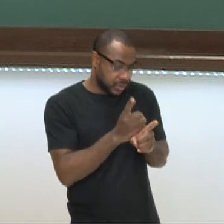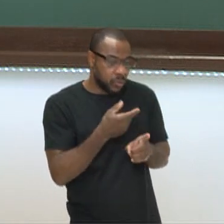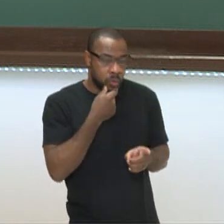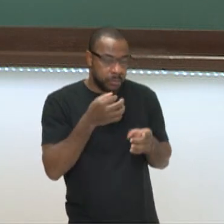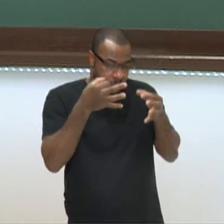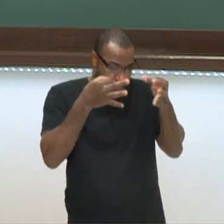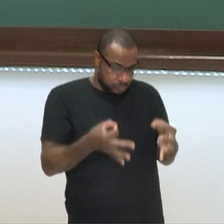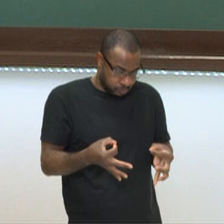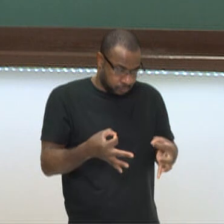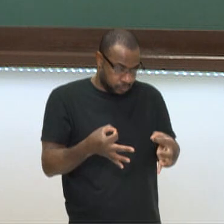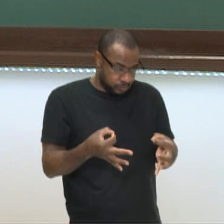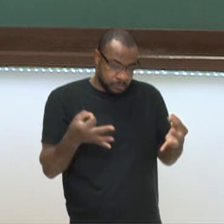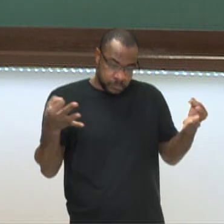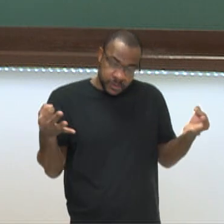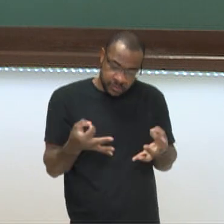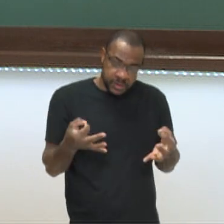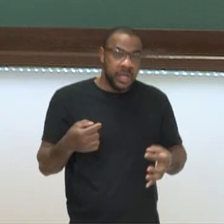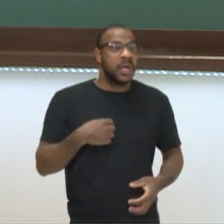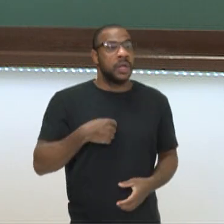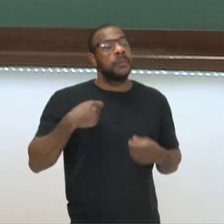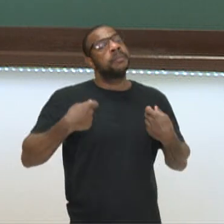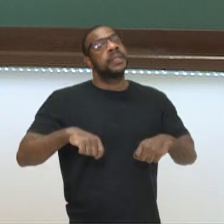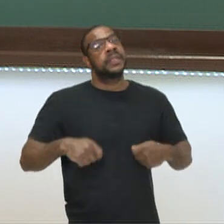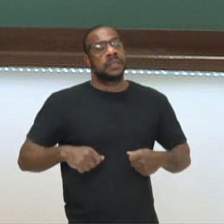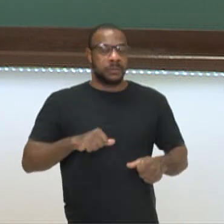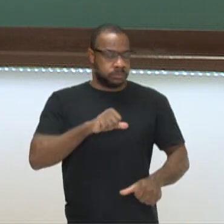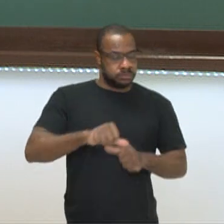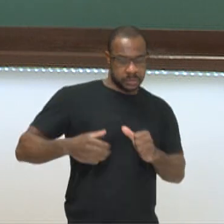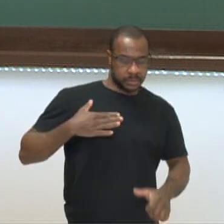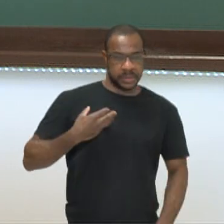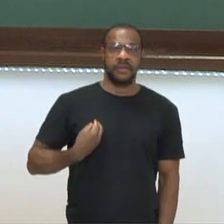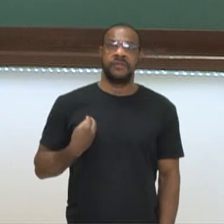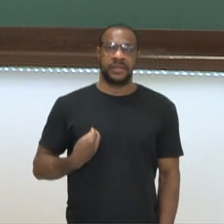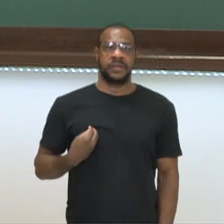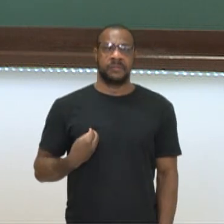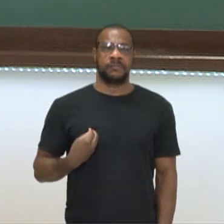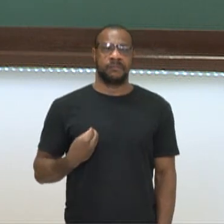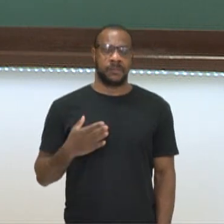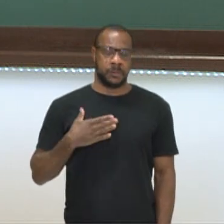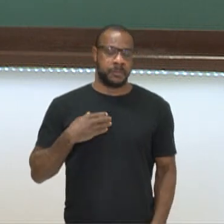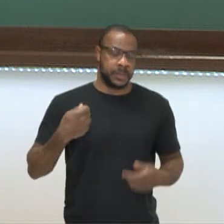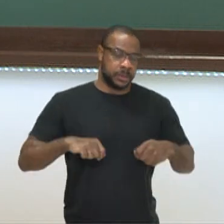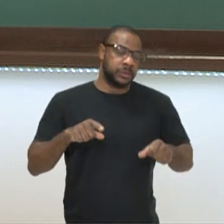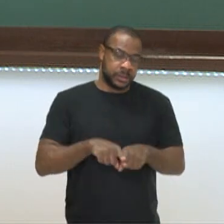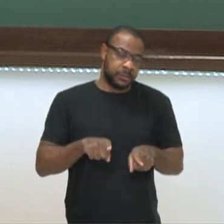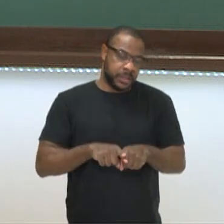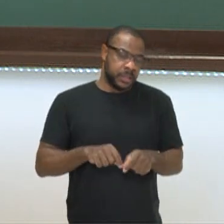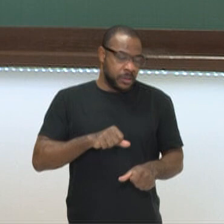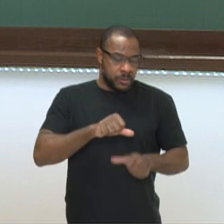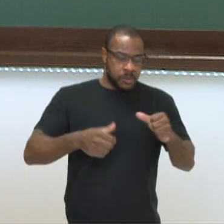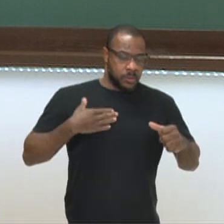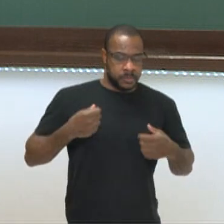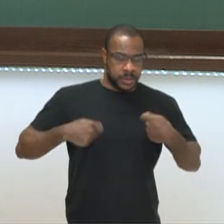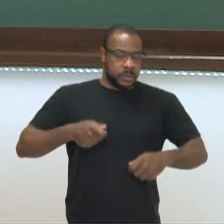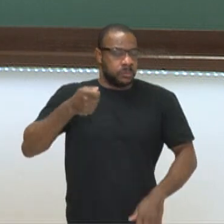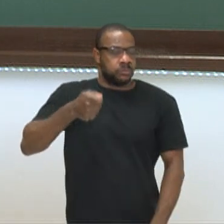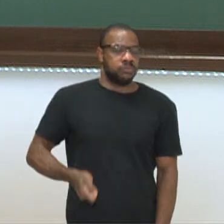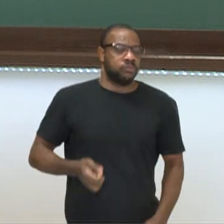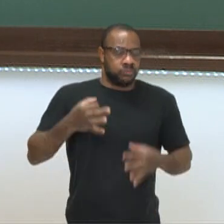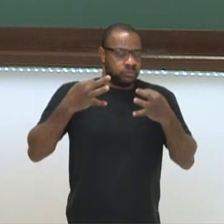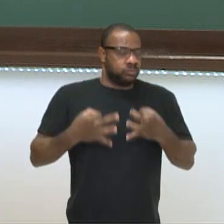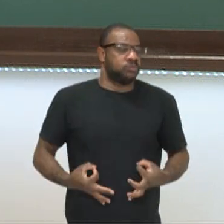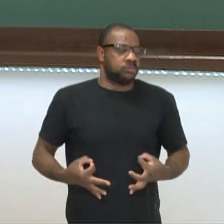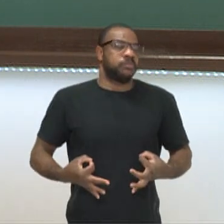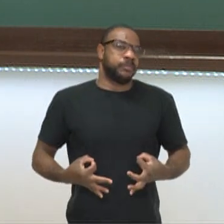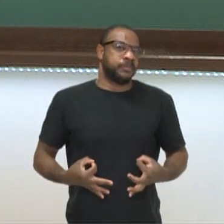honesto, eu tenho que me tornar um homem justo, um homem honesto. Então, significa dizer que